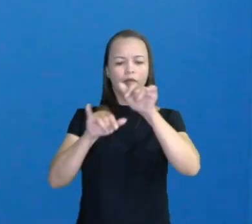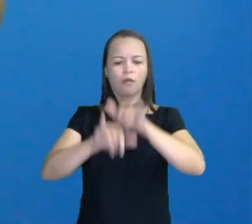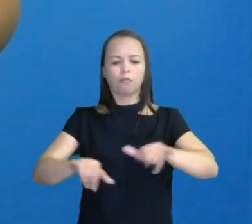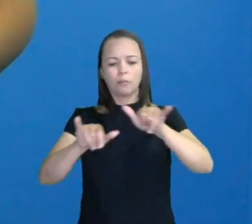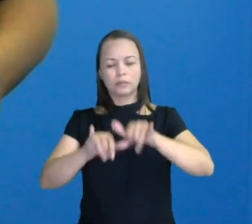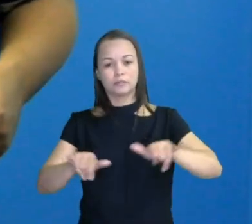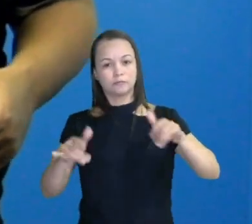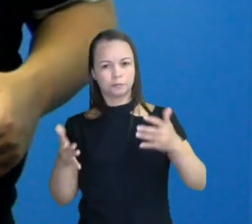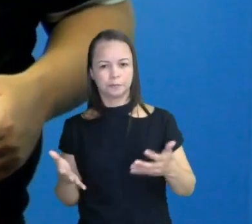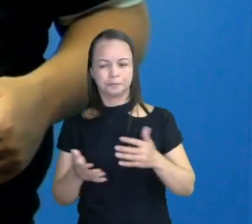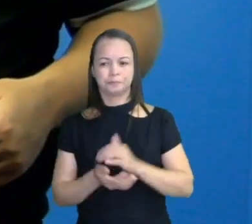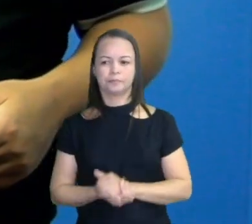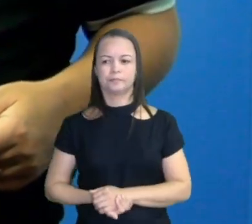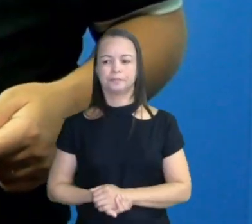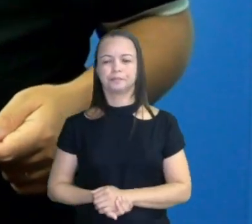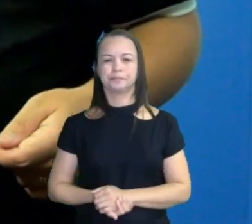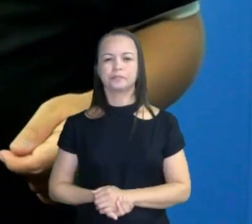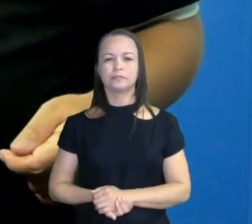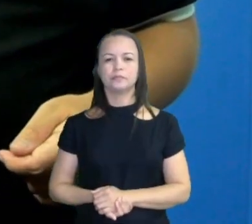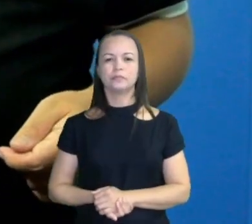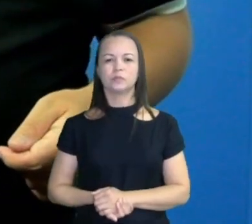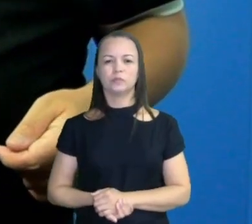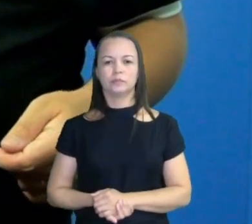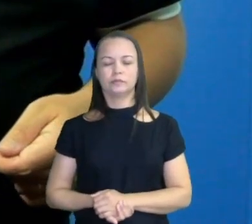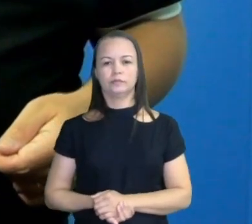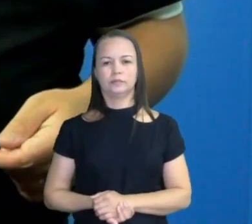bom? Vamos para a próxima característica.